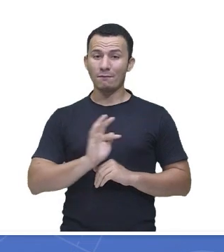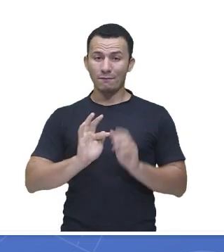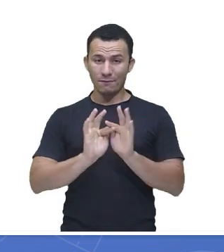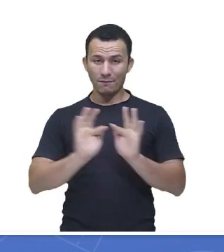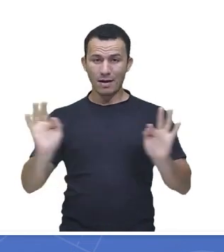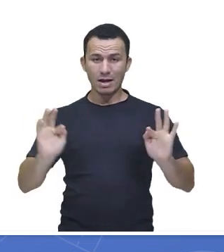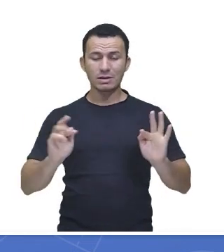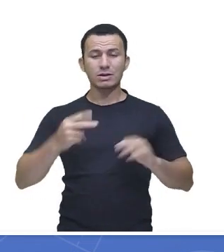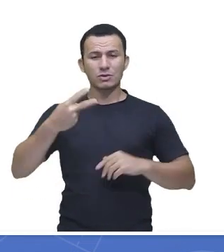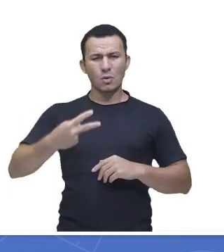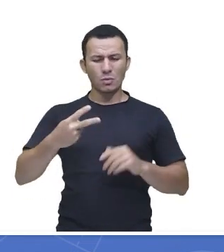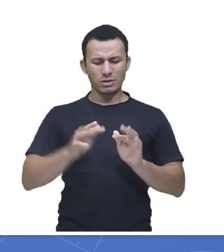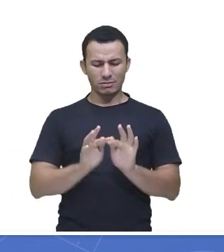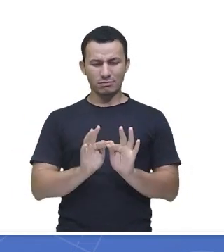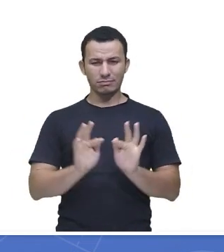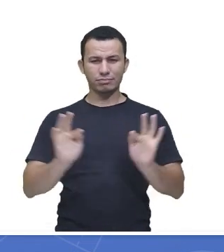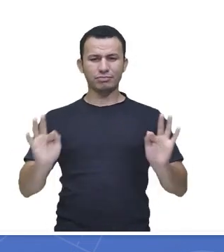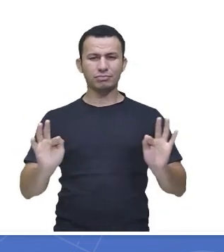de pronome aqui,